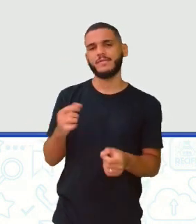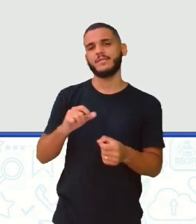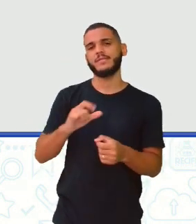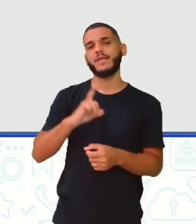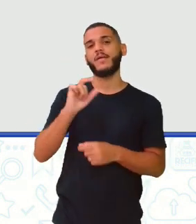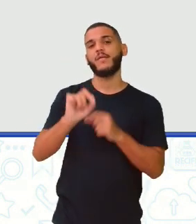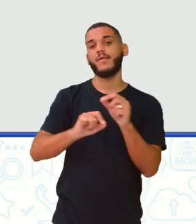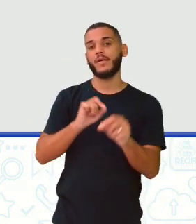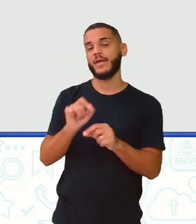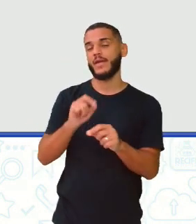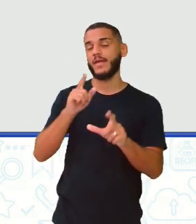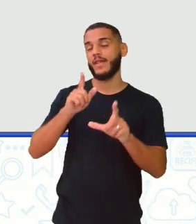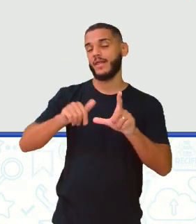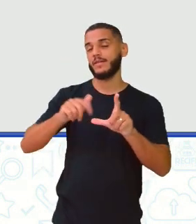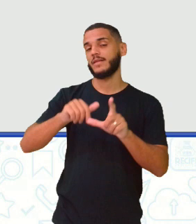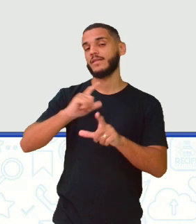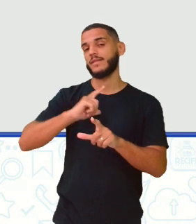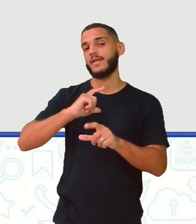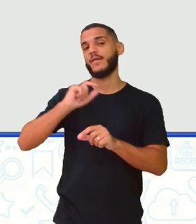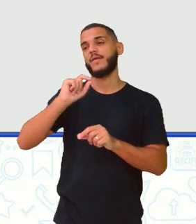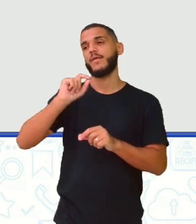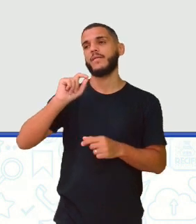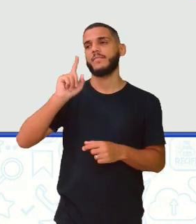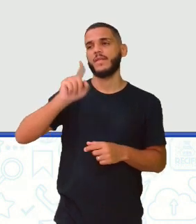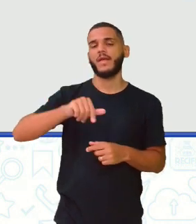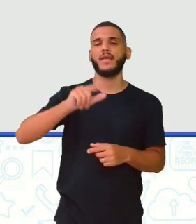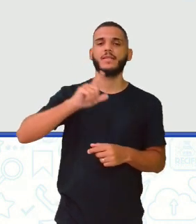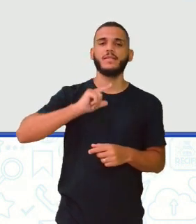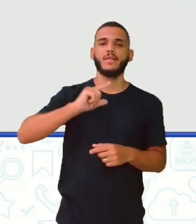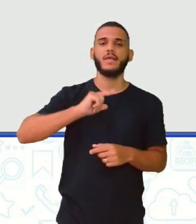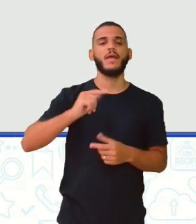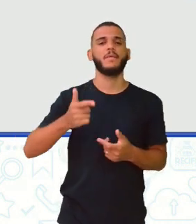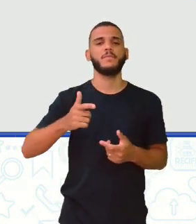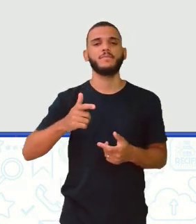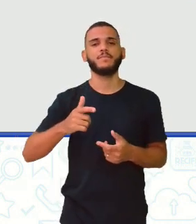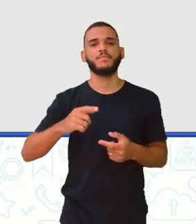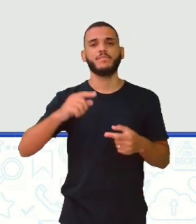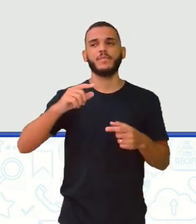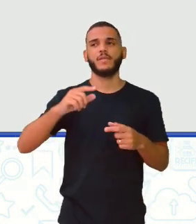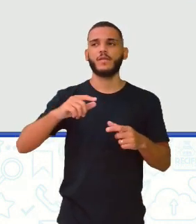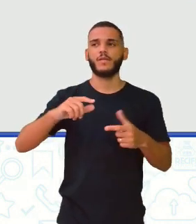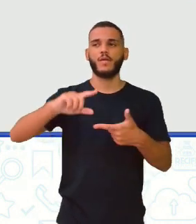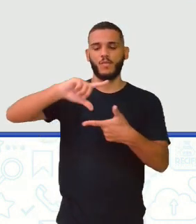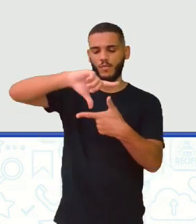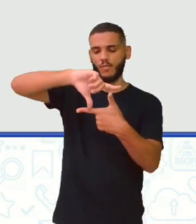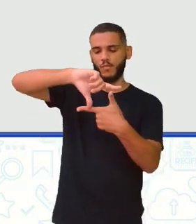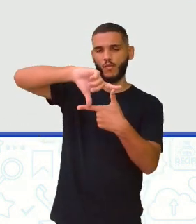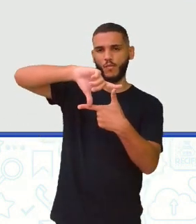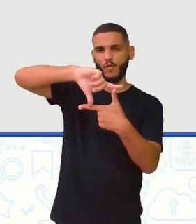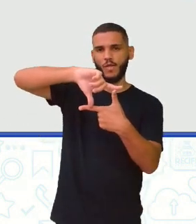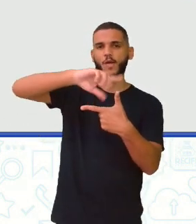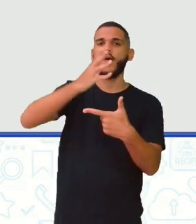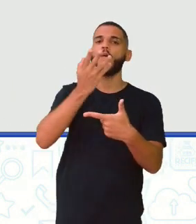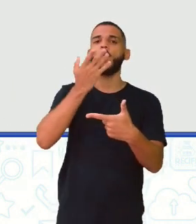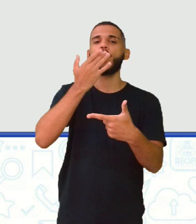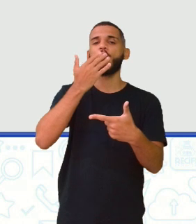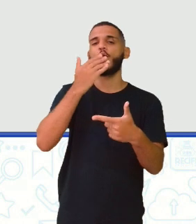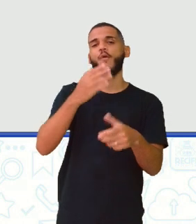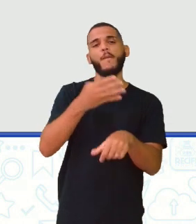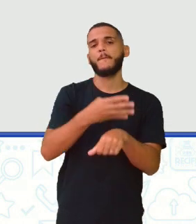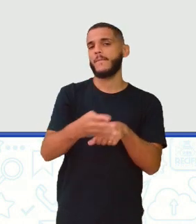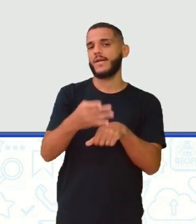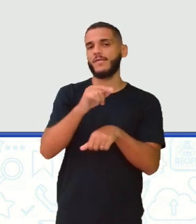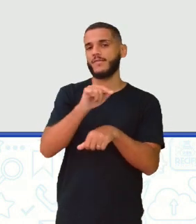No lugar de ter a letrinha escrita, ia ter um quadradinho em branco para você completava sem nenhum problema. É a mesma